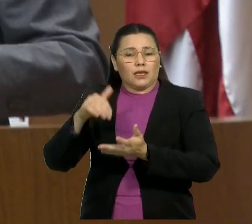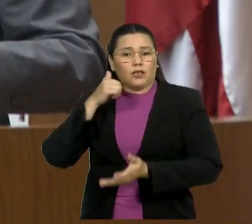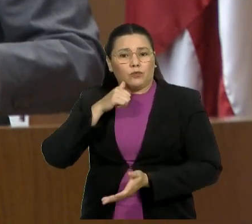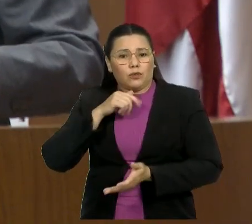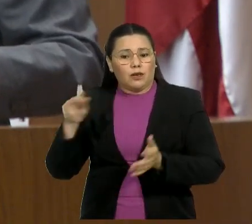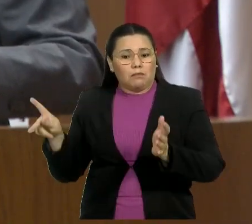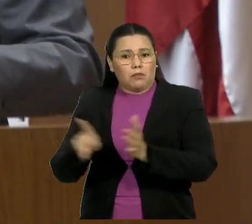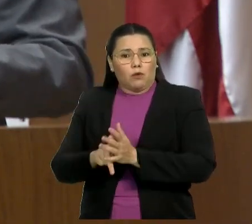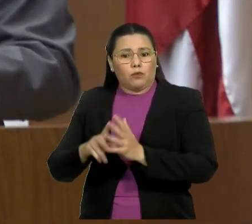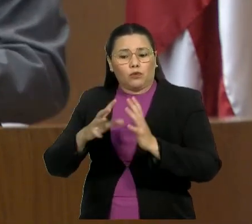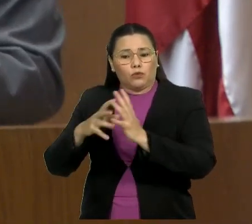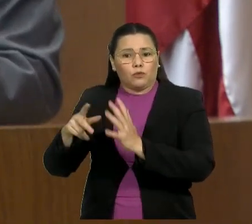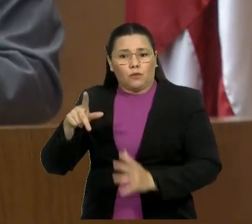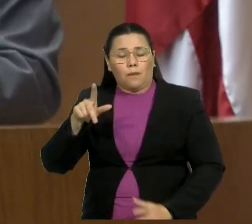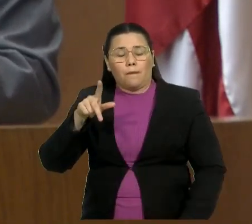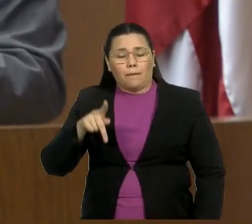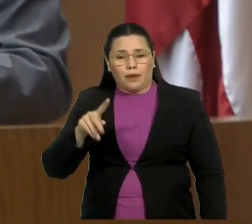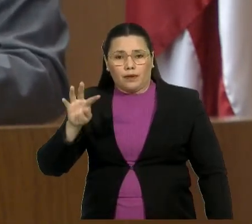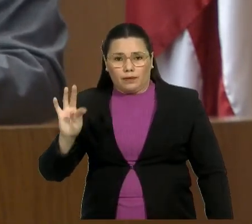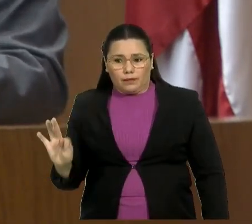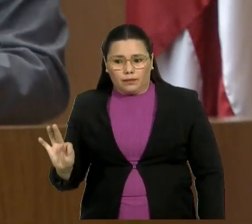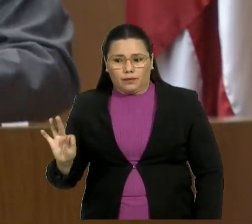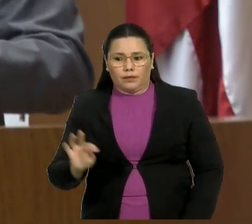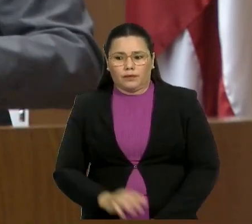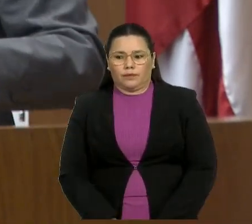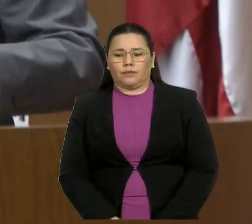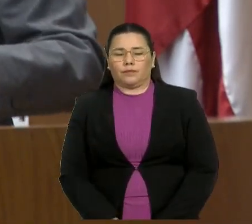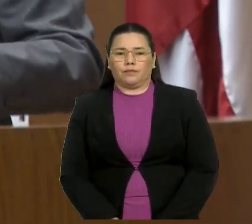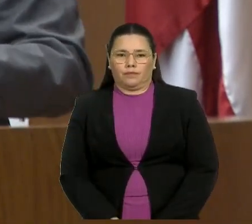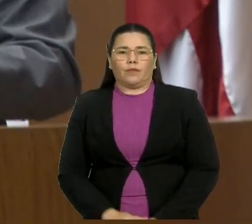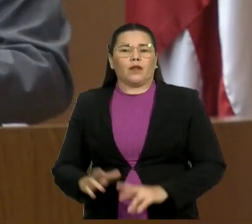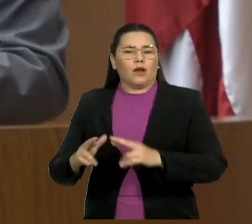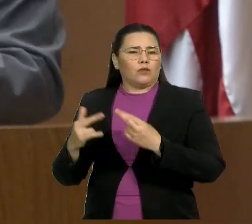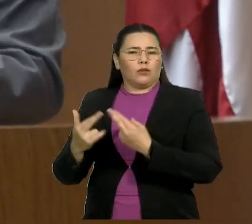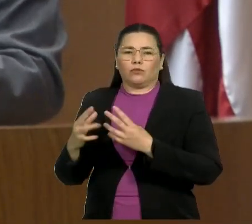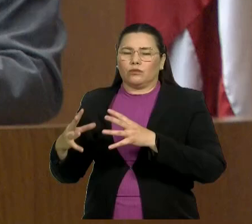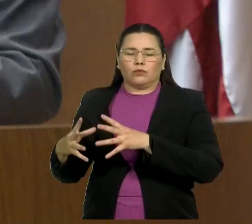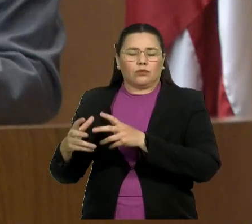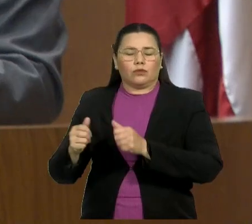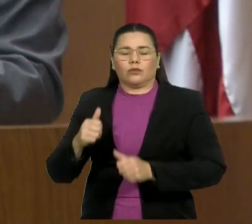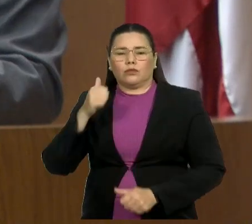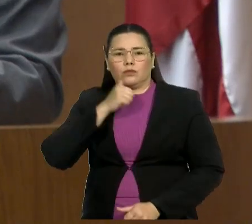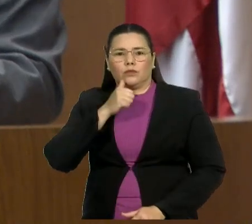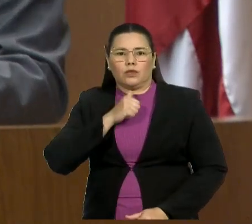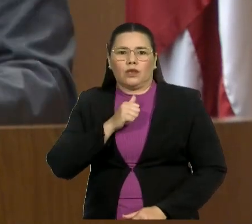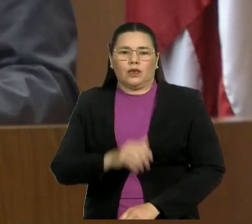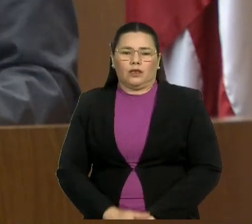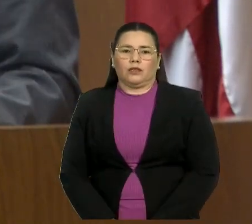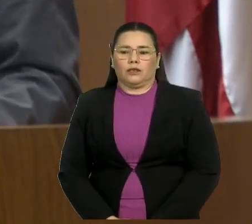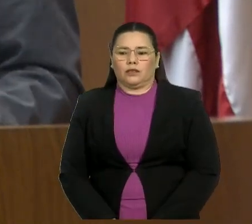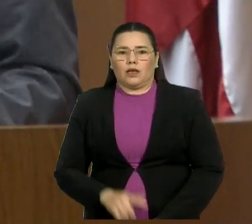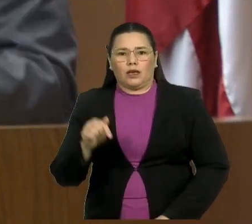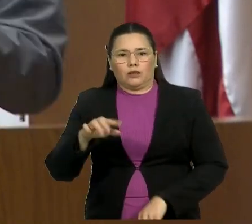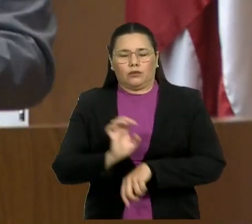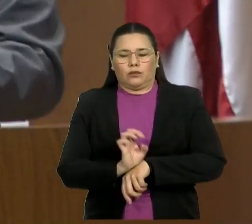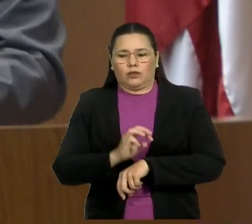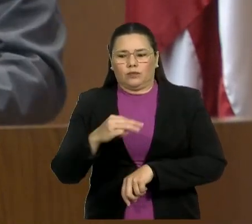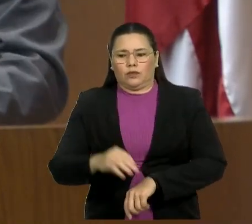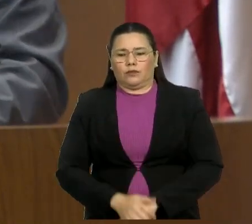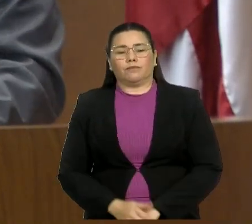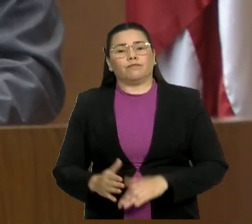partido realizará encontro com todas as mulheres militantes do PT no estado do Maranhão. Então,